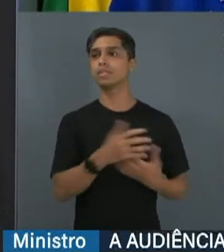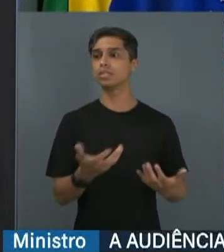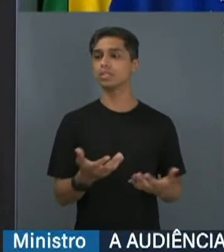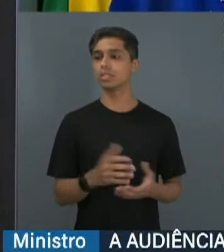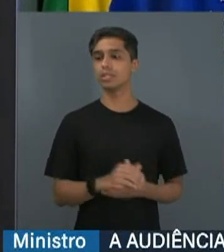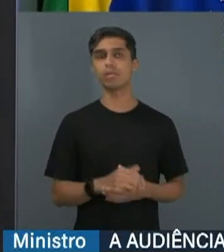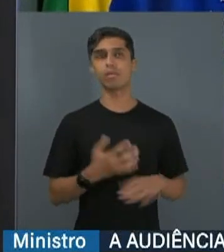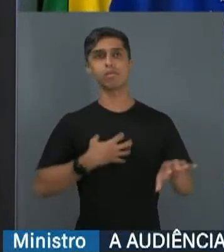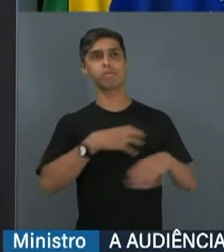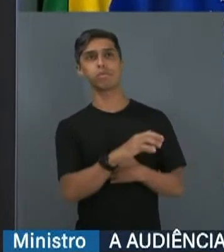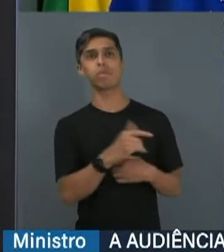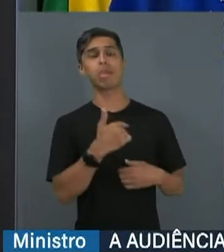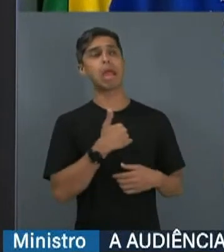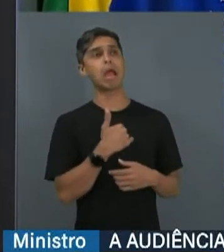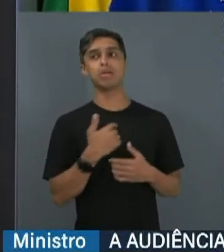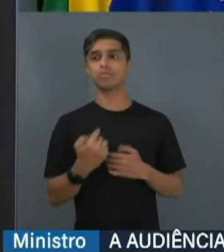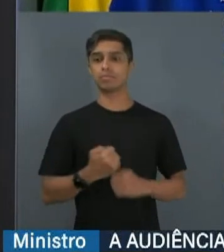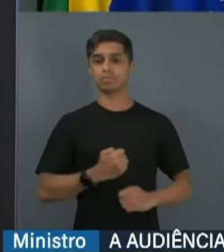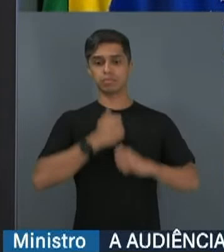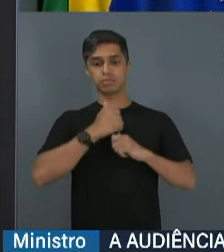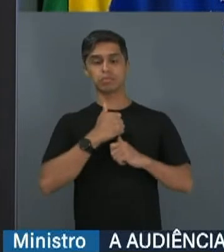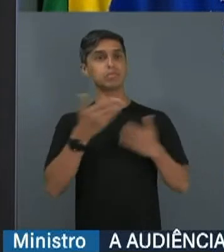olhar com empatia? Poxa, eu fui beneficiado.